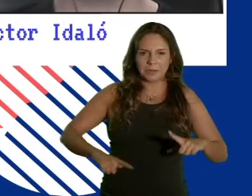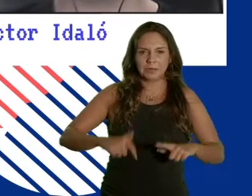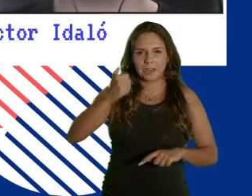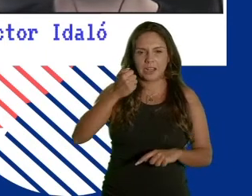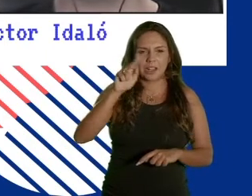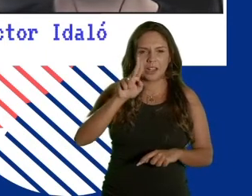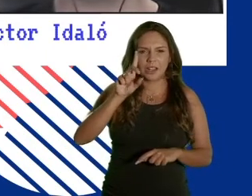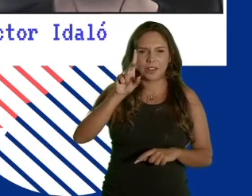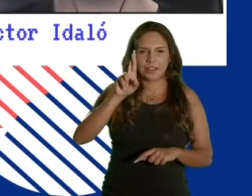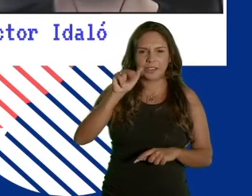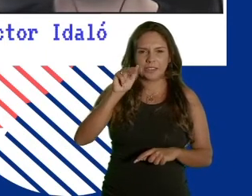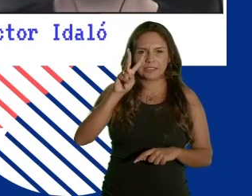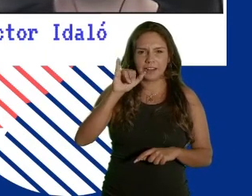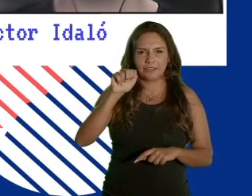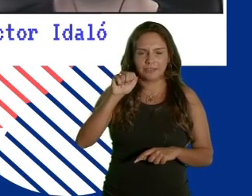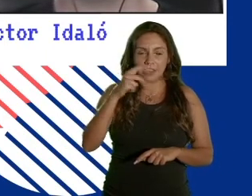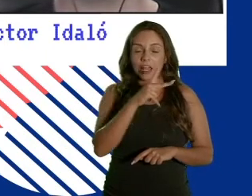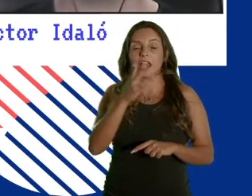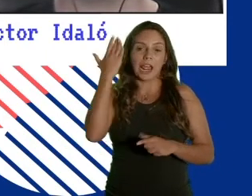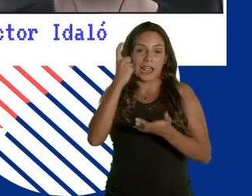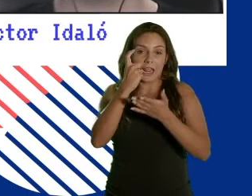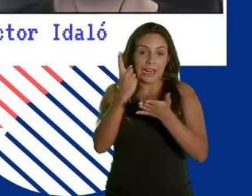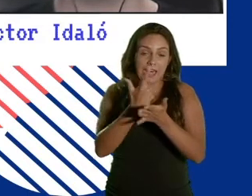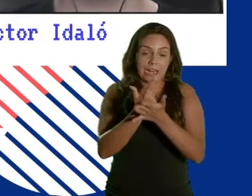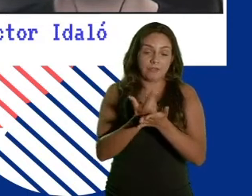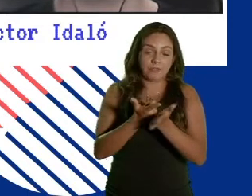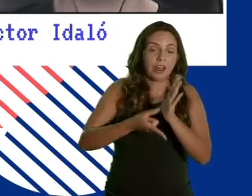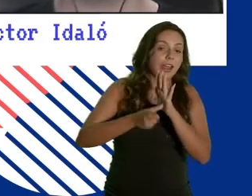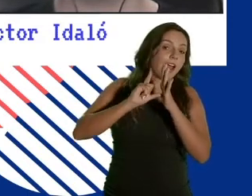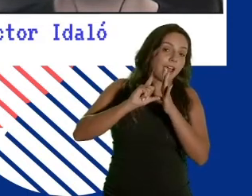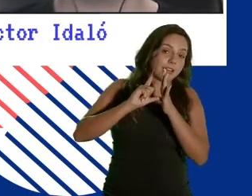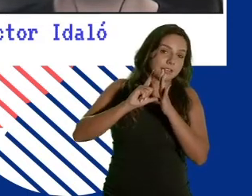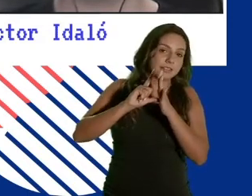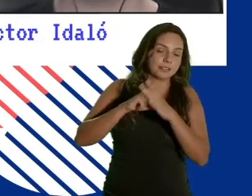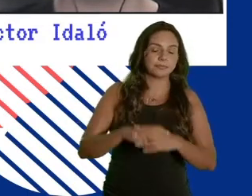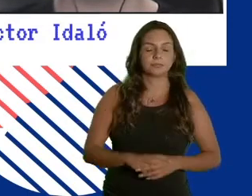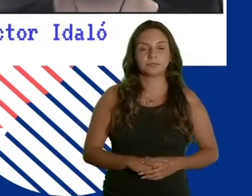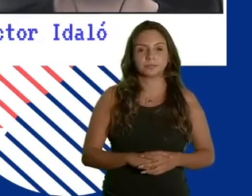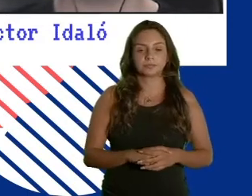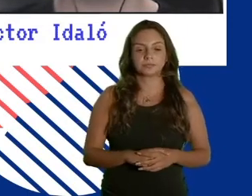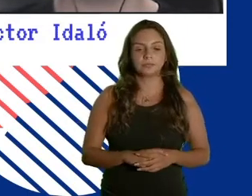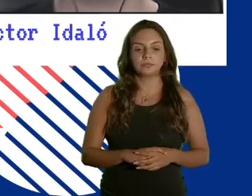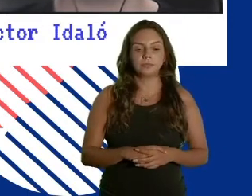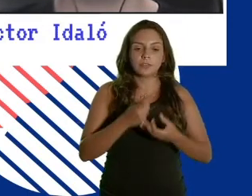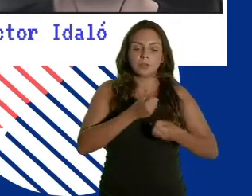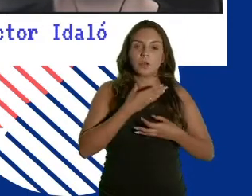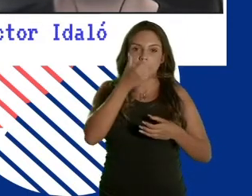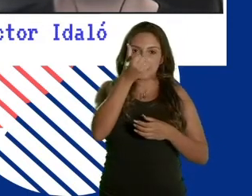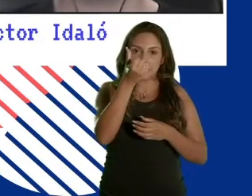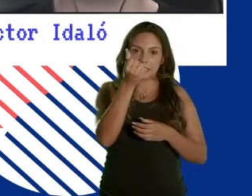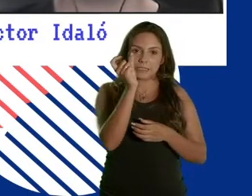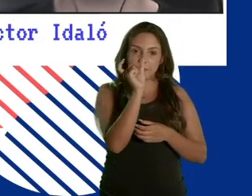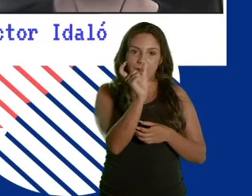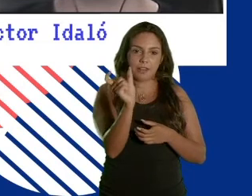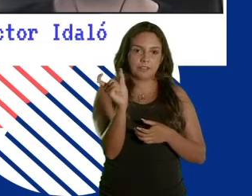nós lançamos esse ano o livro 9 das Aldravias, é um poeminha de 6 palavras,